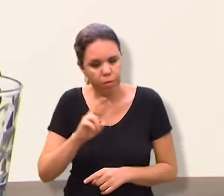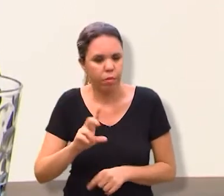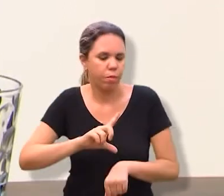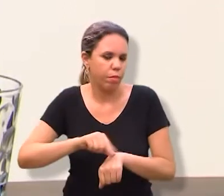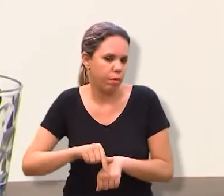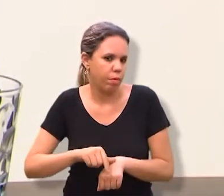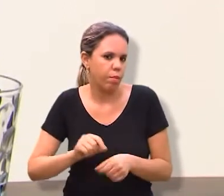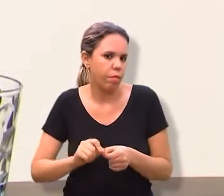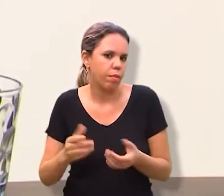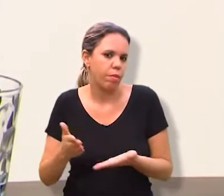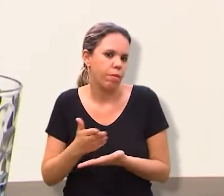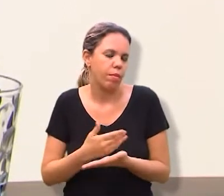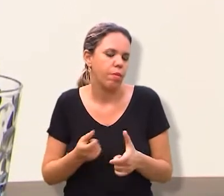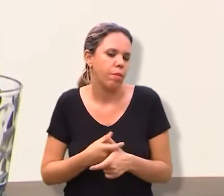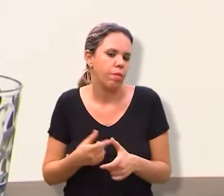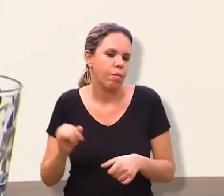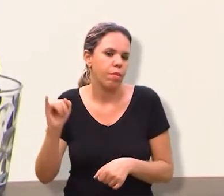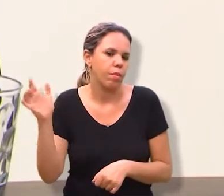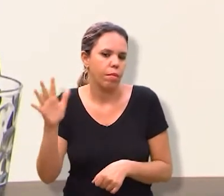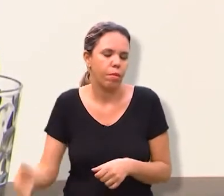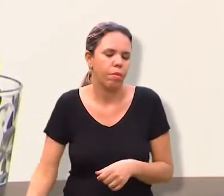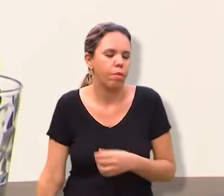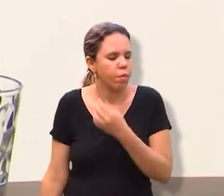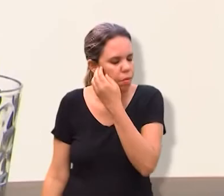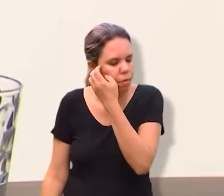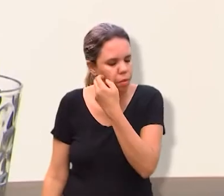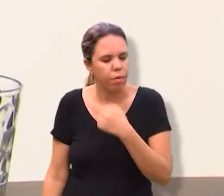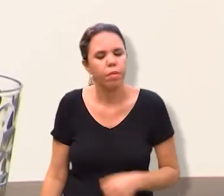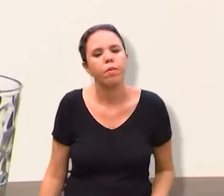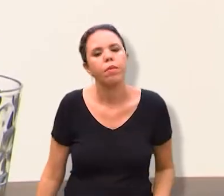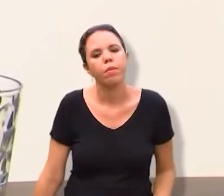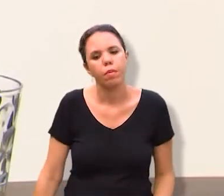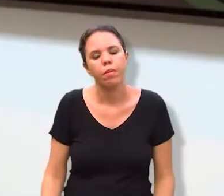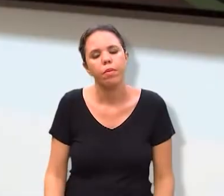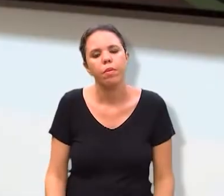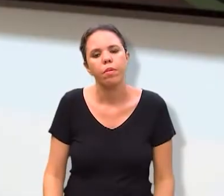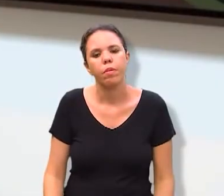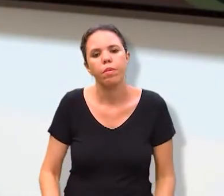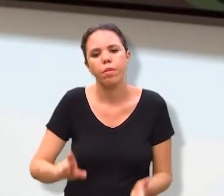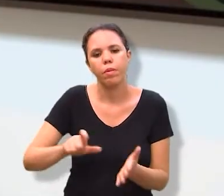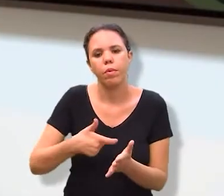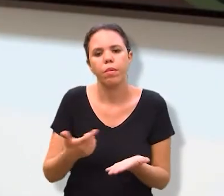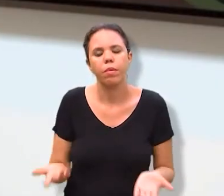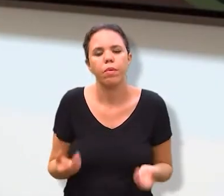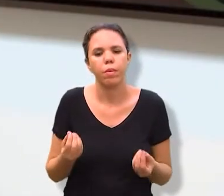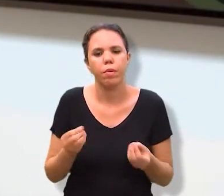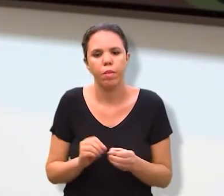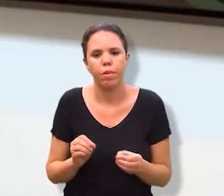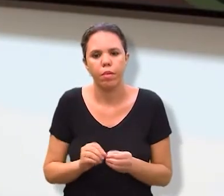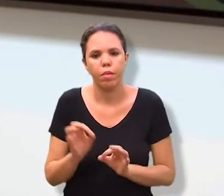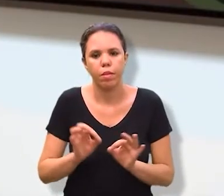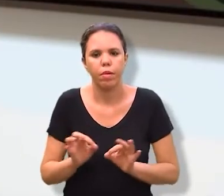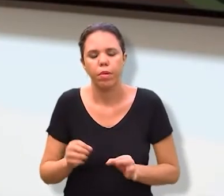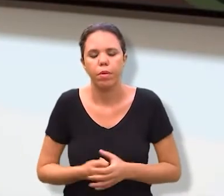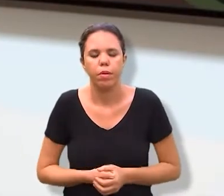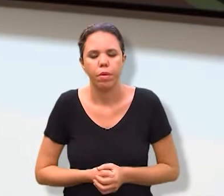e não refinanciar, porque os juros são realmente absurdos. E o cartão de crédito, como é que fica